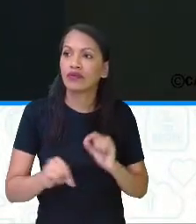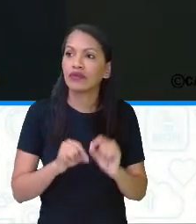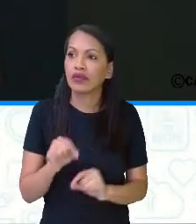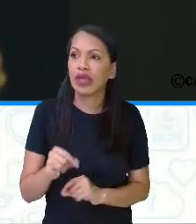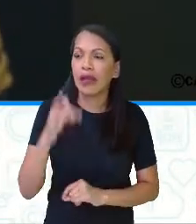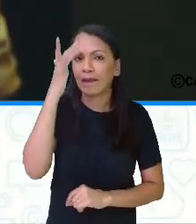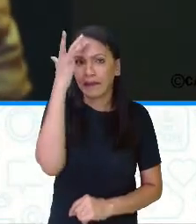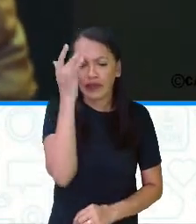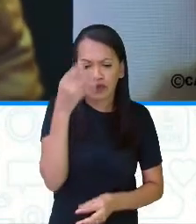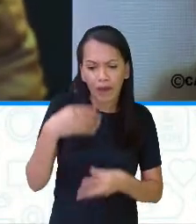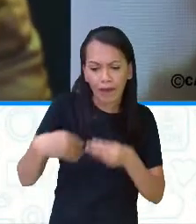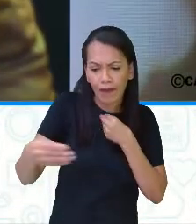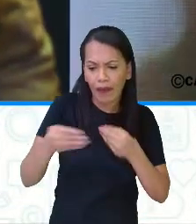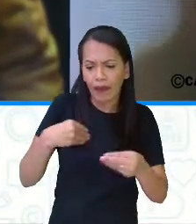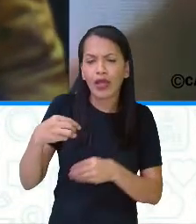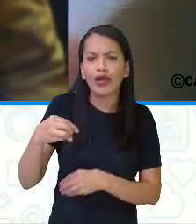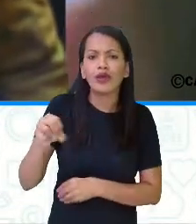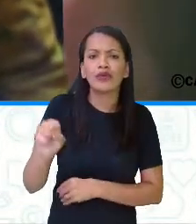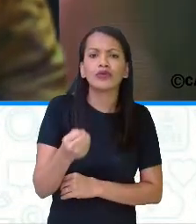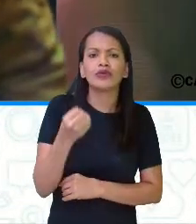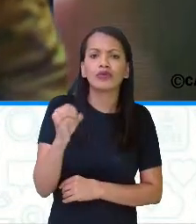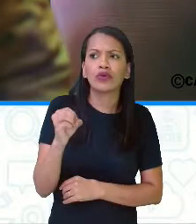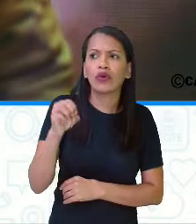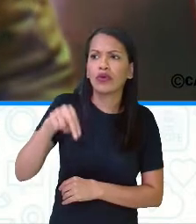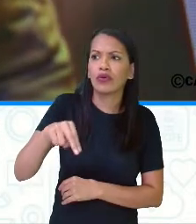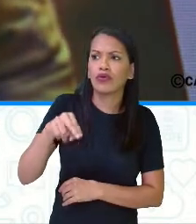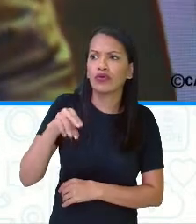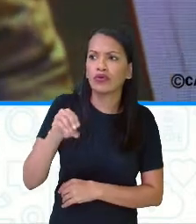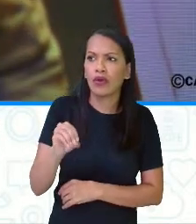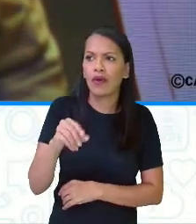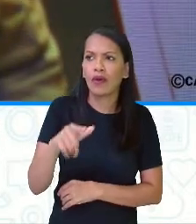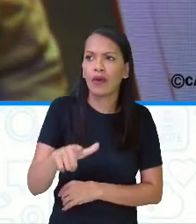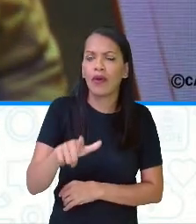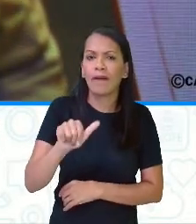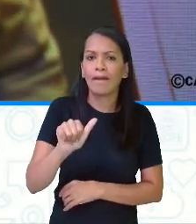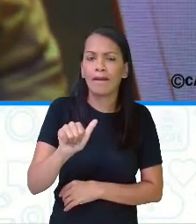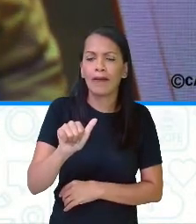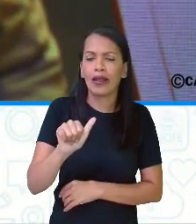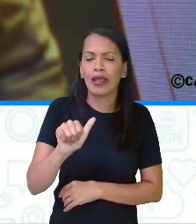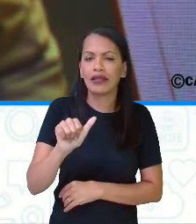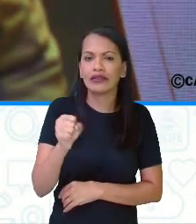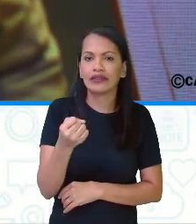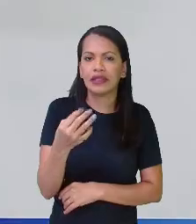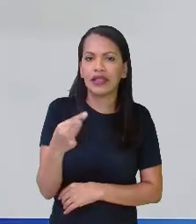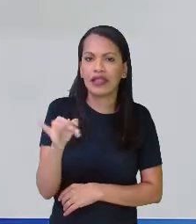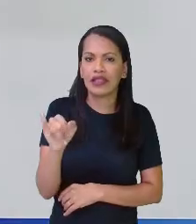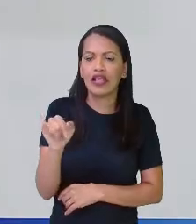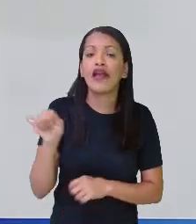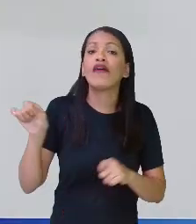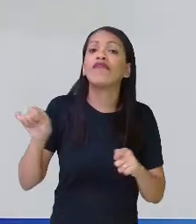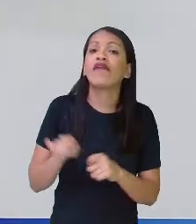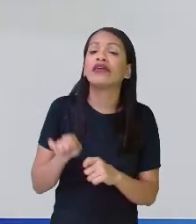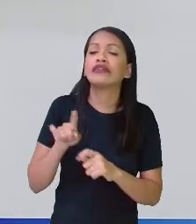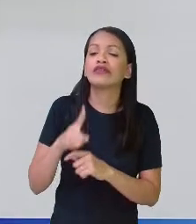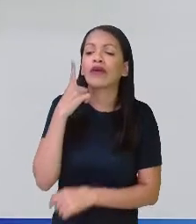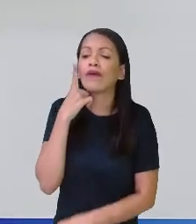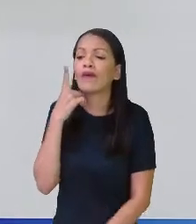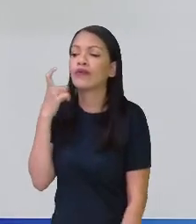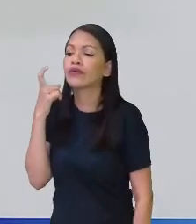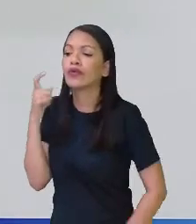pessoa mexendo aqui, ó, em correntes, tá vendo? Porque eles estão fazendo um